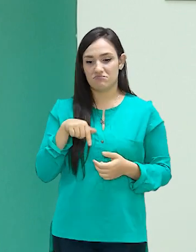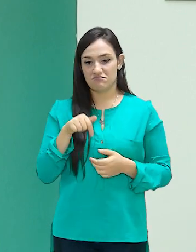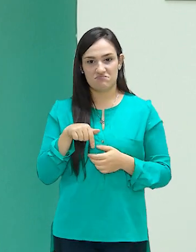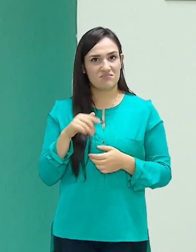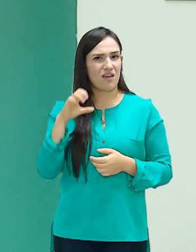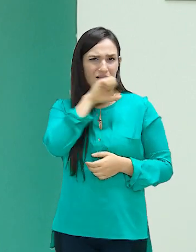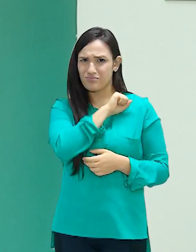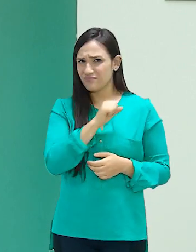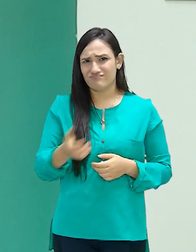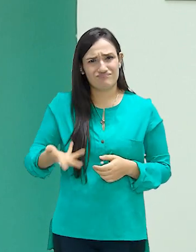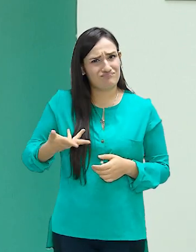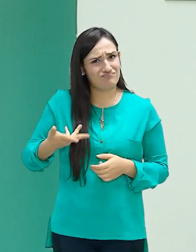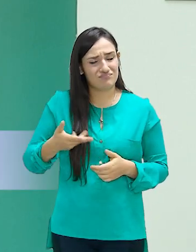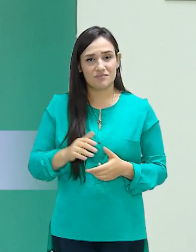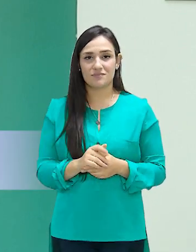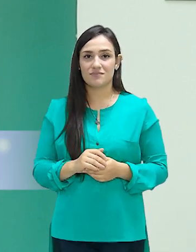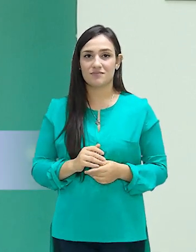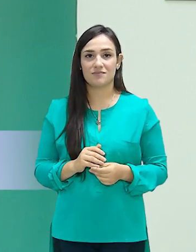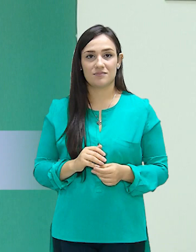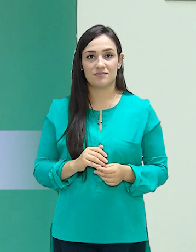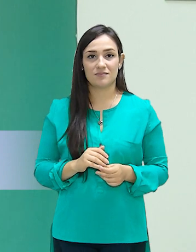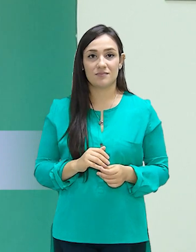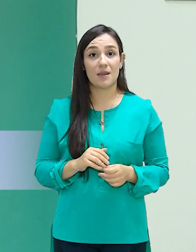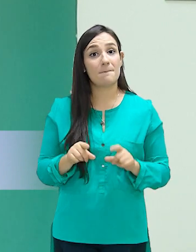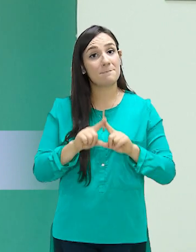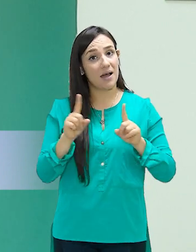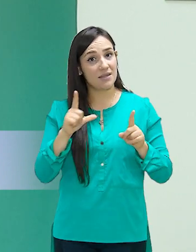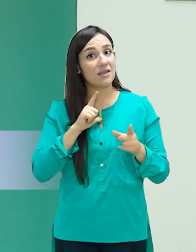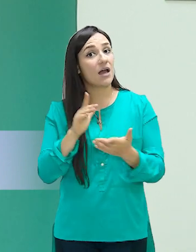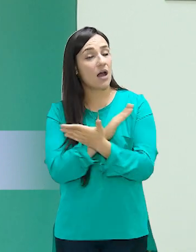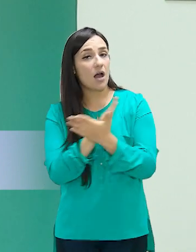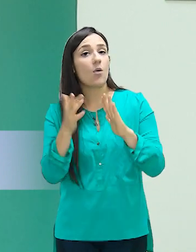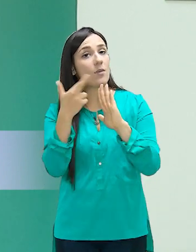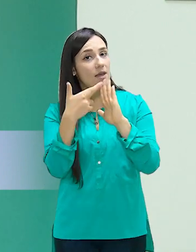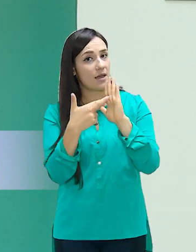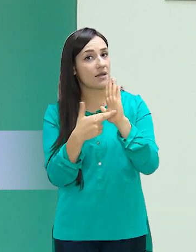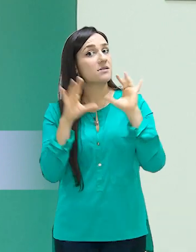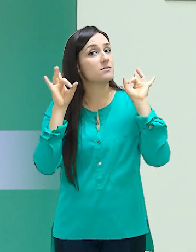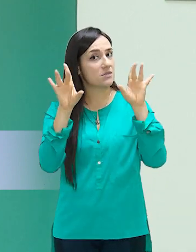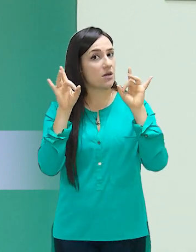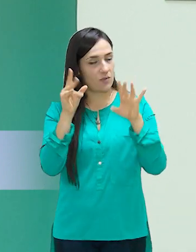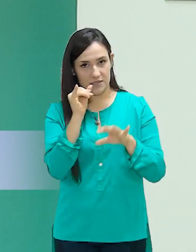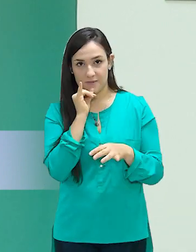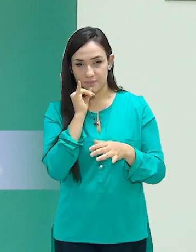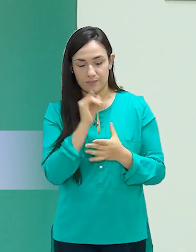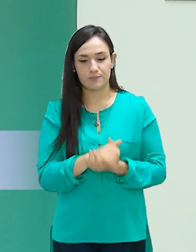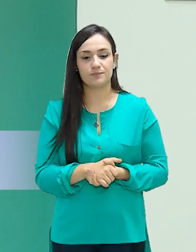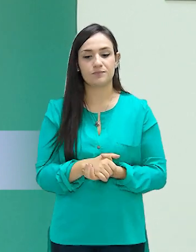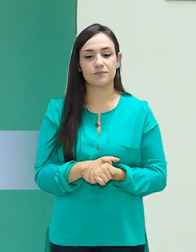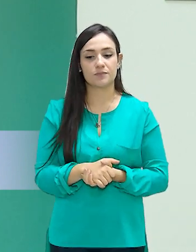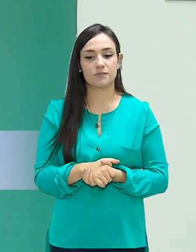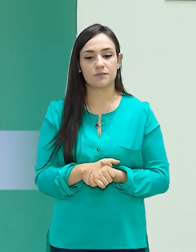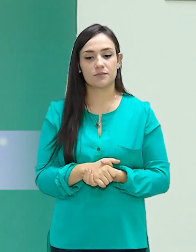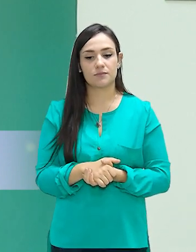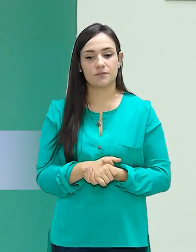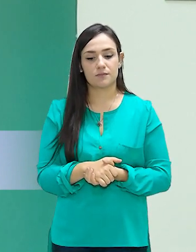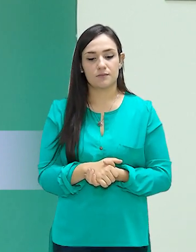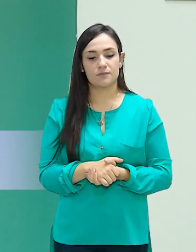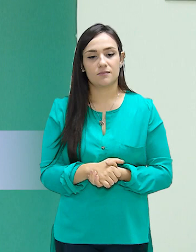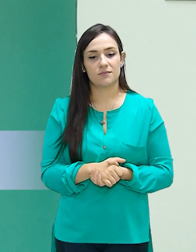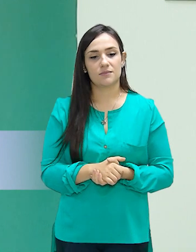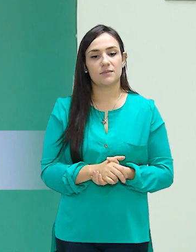muito rápido, muito ágil. Só que ele tem uns requisitos que têm que ser cumpridos. Por exemplo,